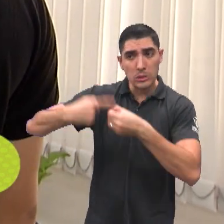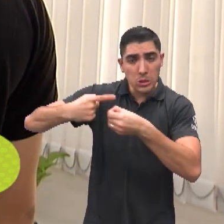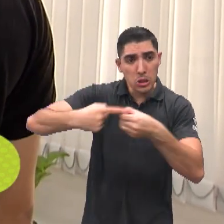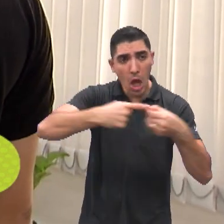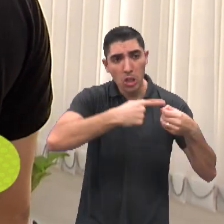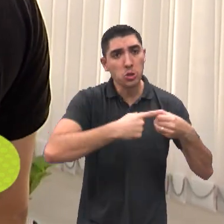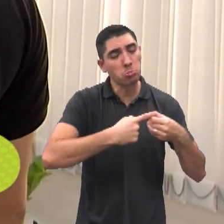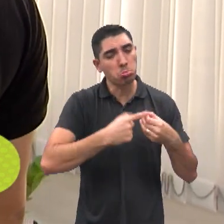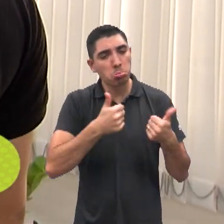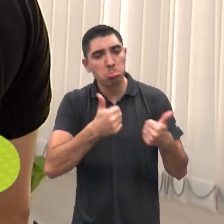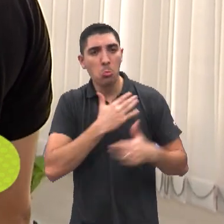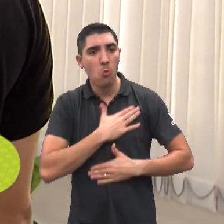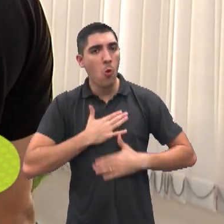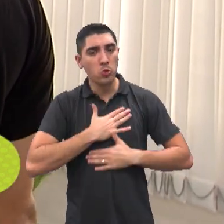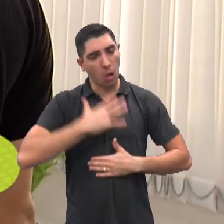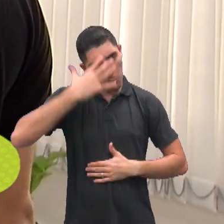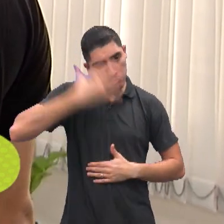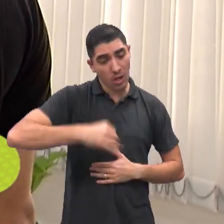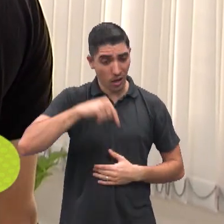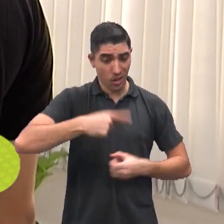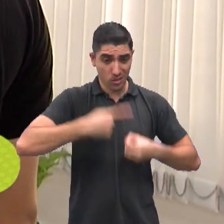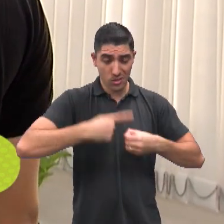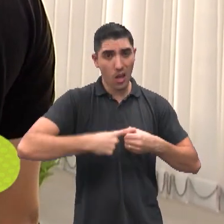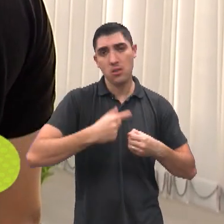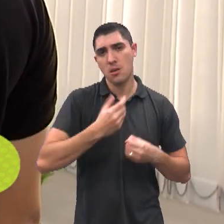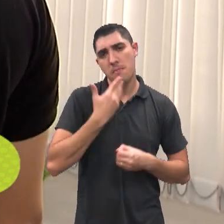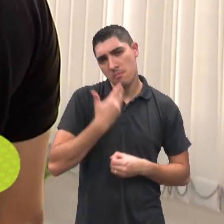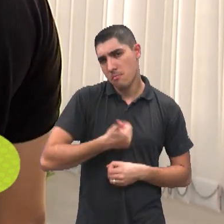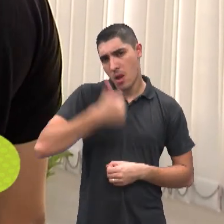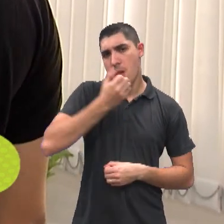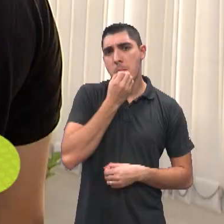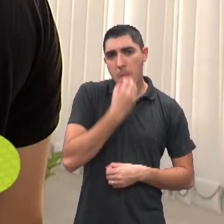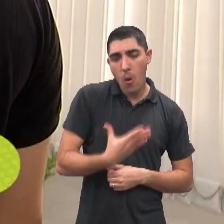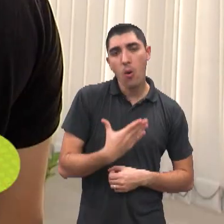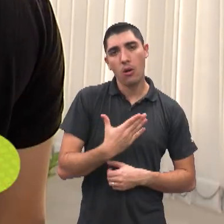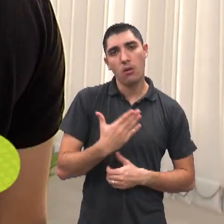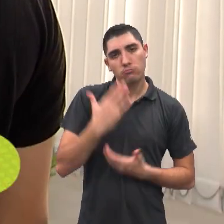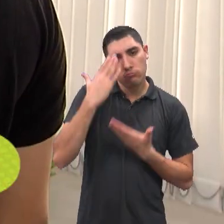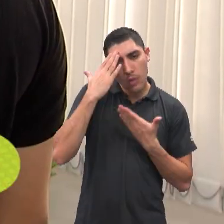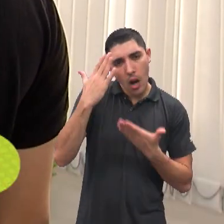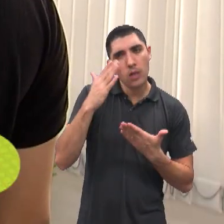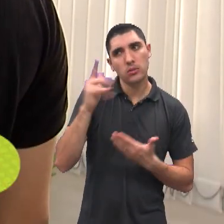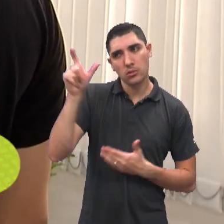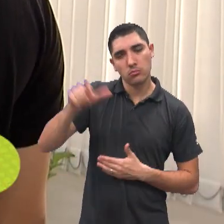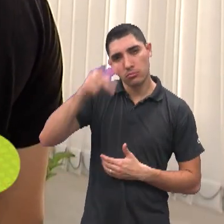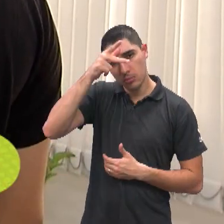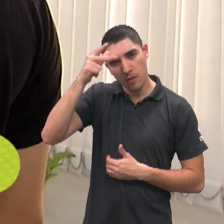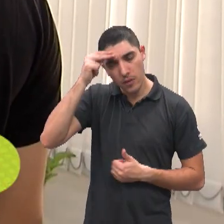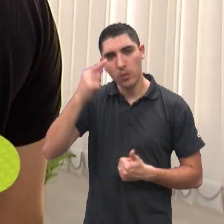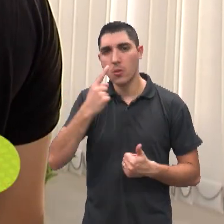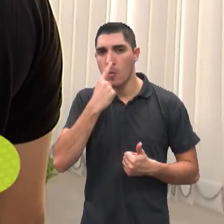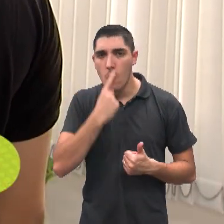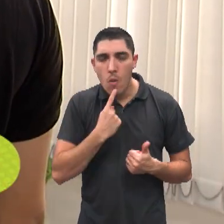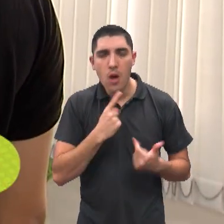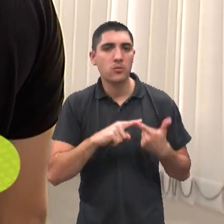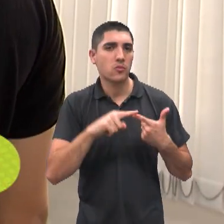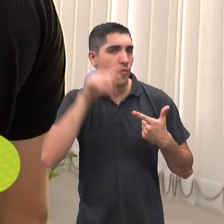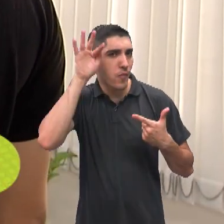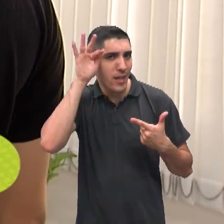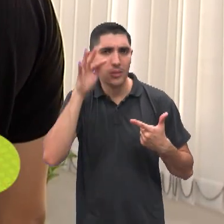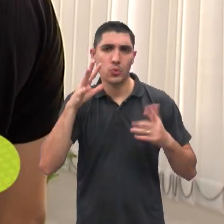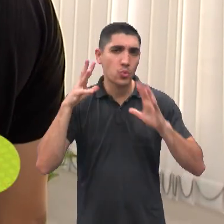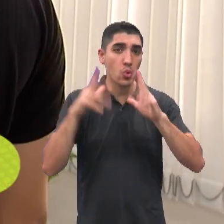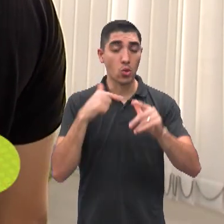saber que está numa cidade que é muito bem amparada, graças ao nosso prefeito antes, o Felício anteriormente. Preparamos tudo